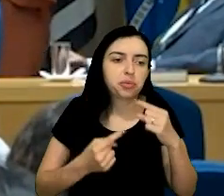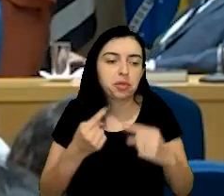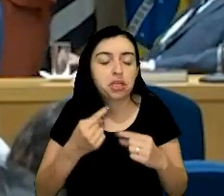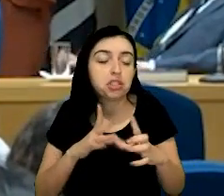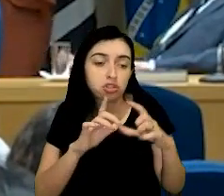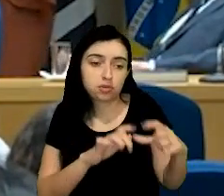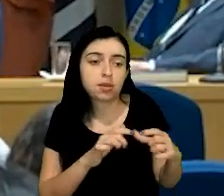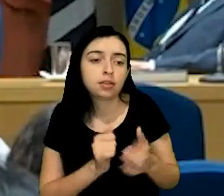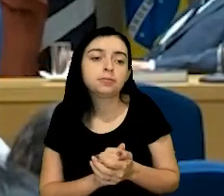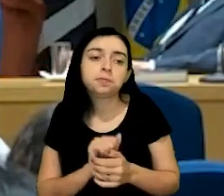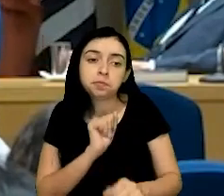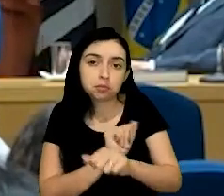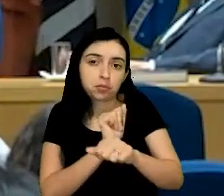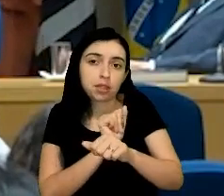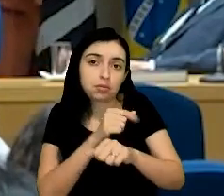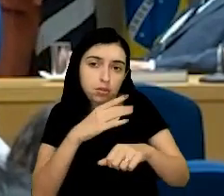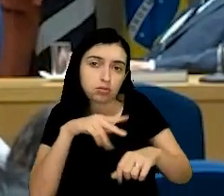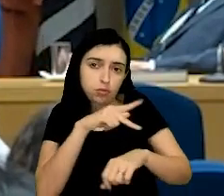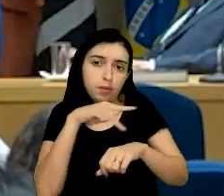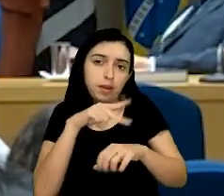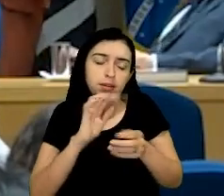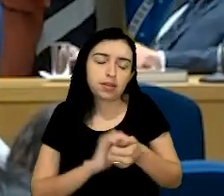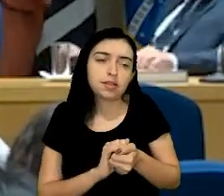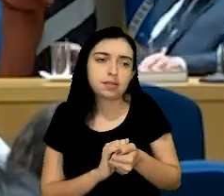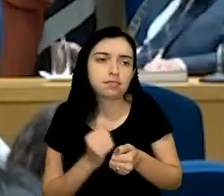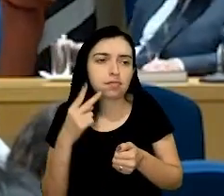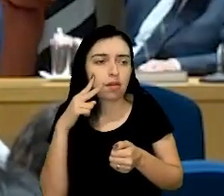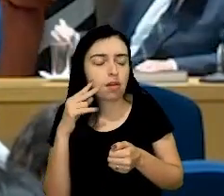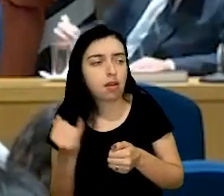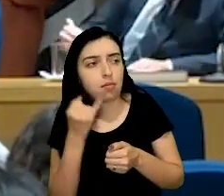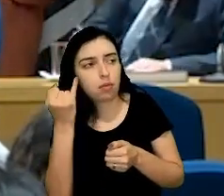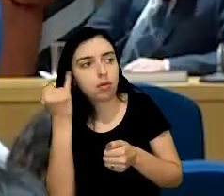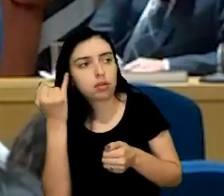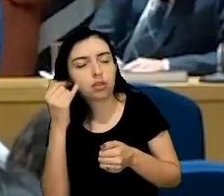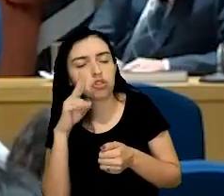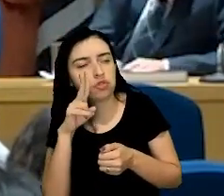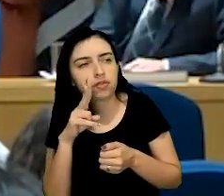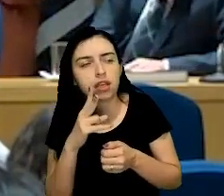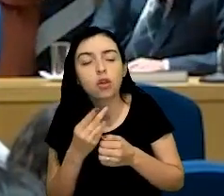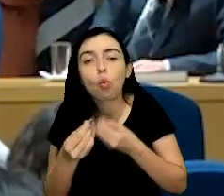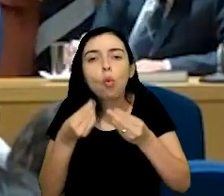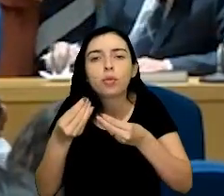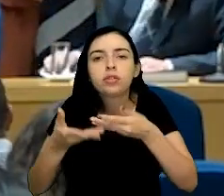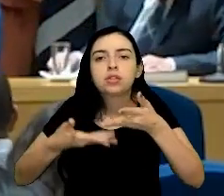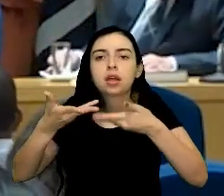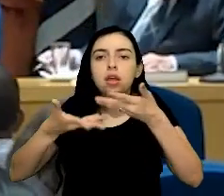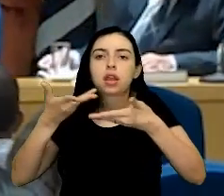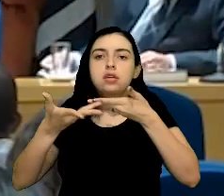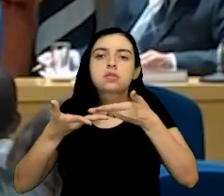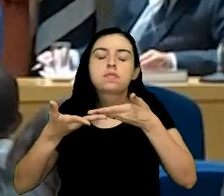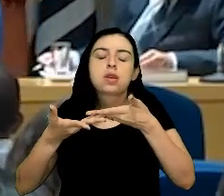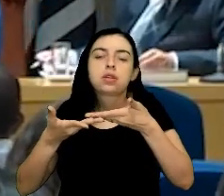na Venezuela. Então, é importante que a gente veja como que esses fluxos eles vão ter